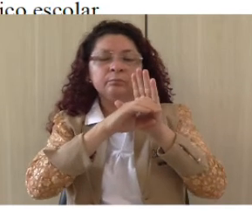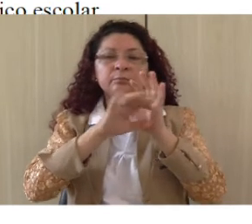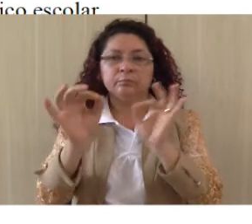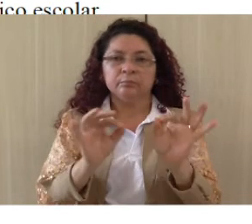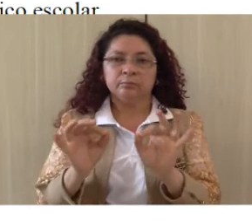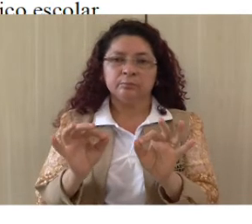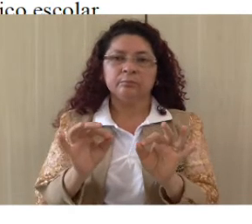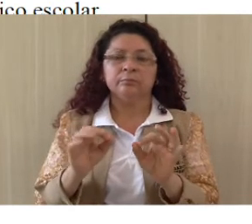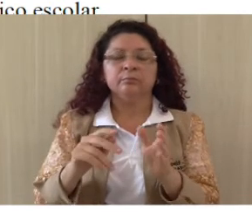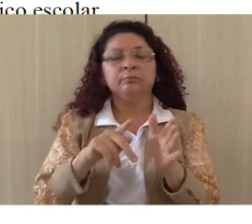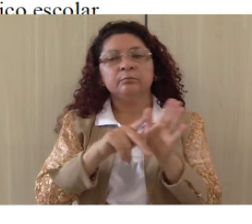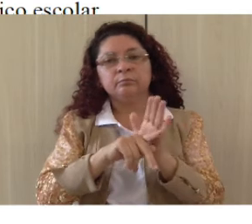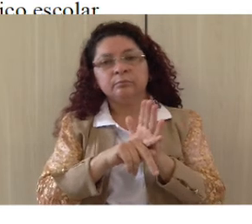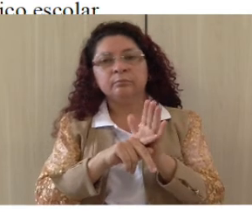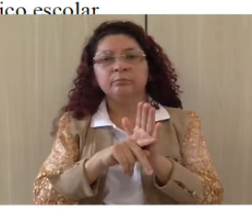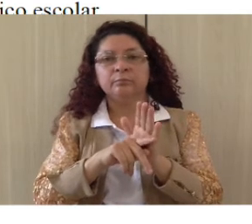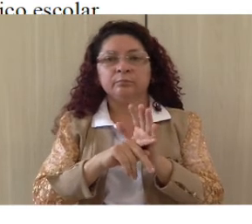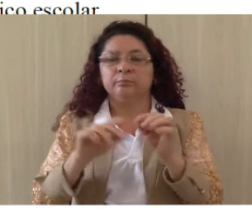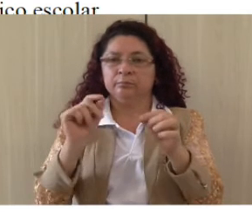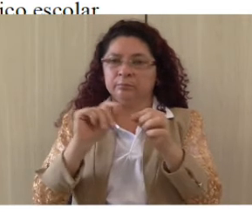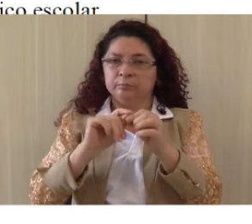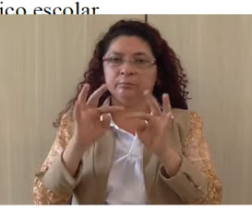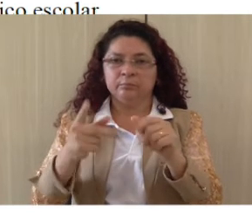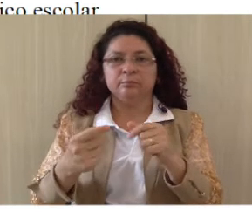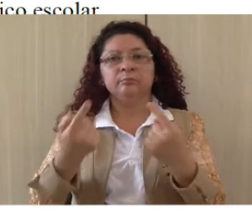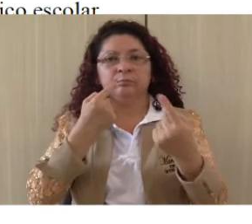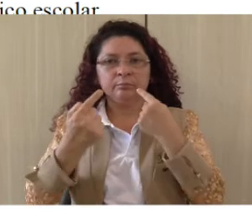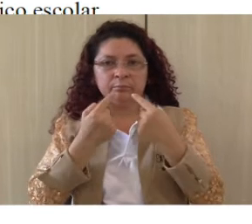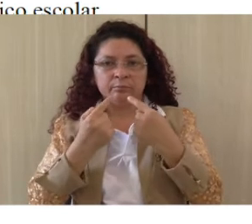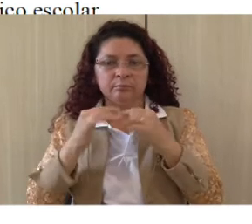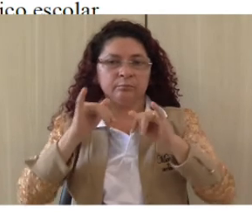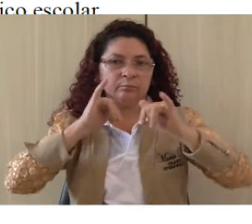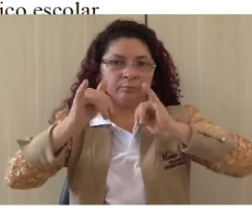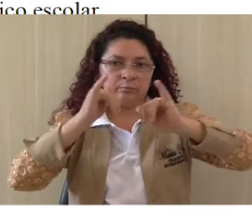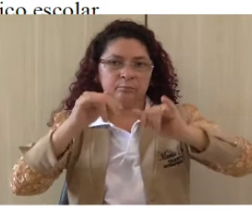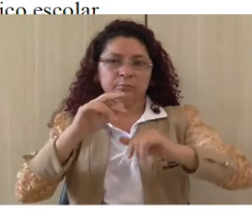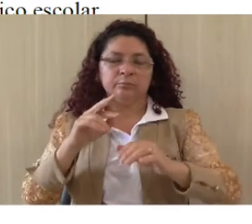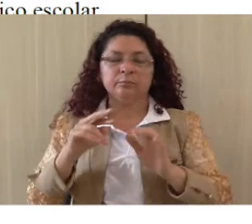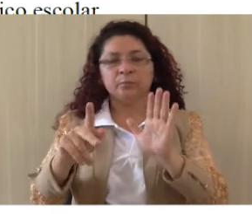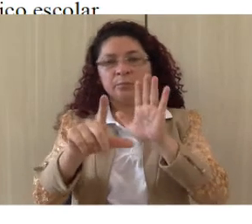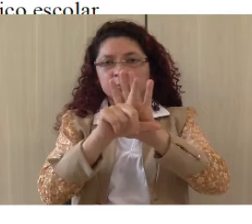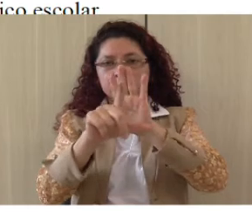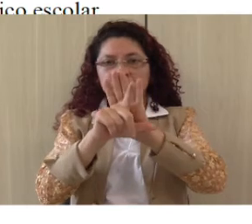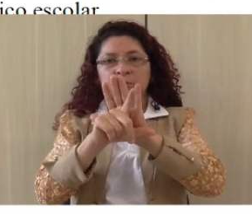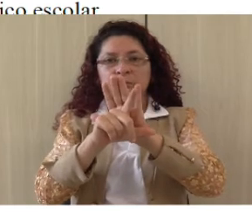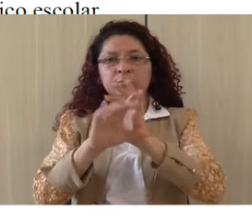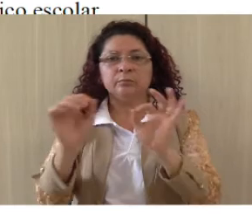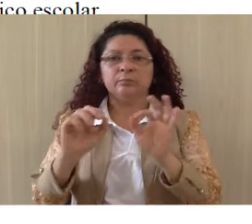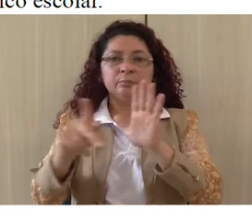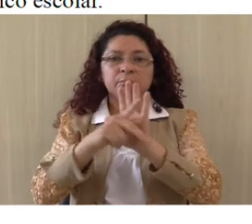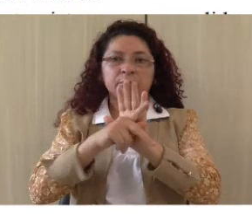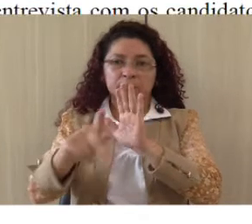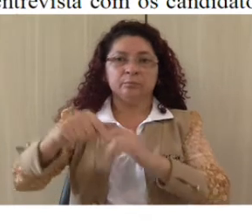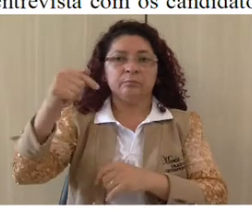planejamento, organização e realização das entrevistas e divulgação dos resultados oficiais relativos a